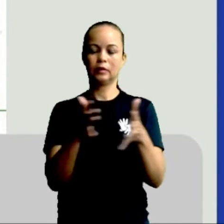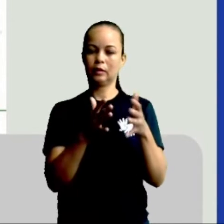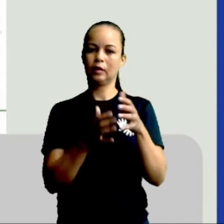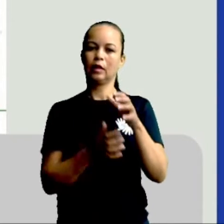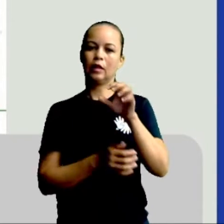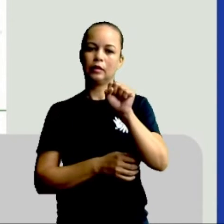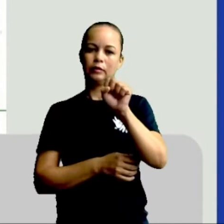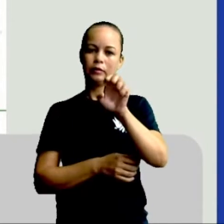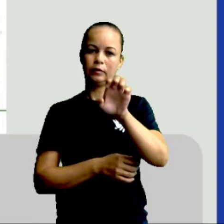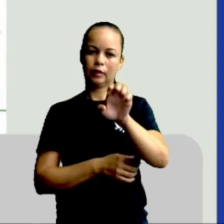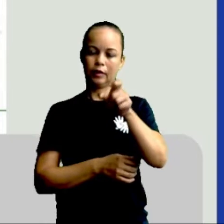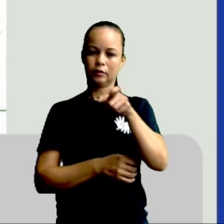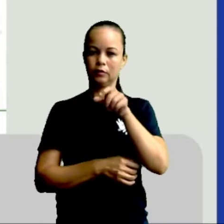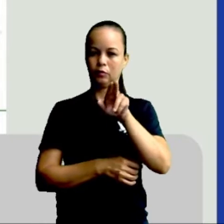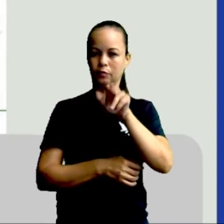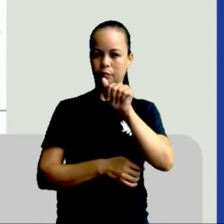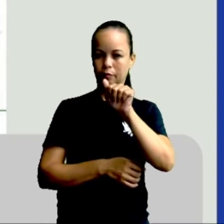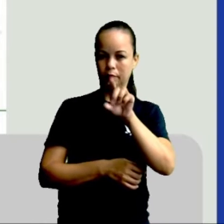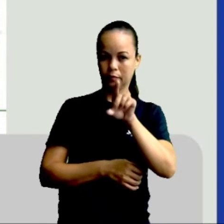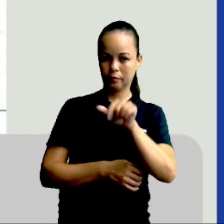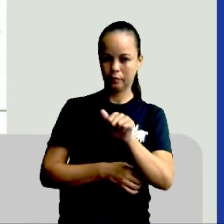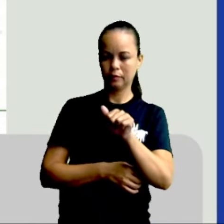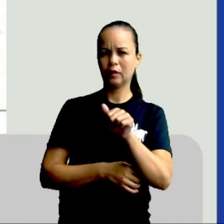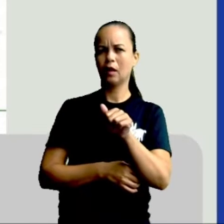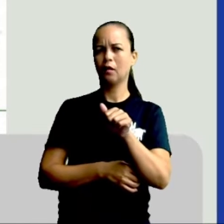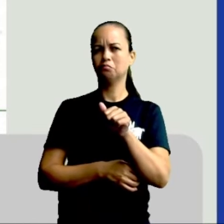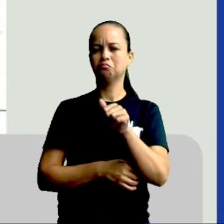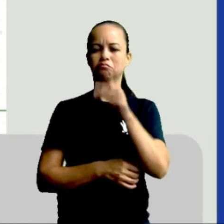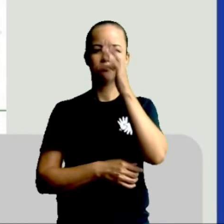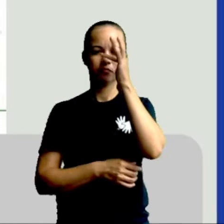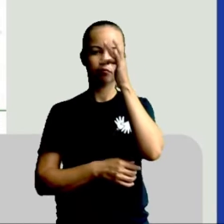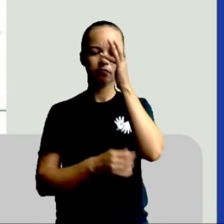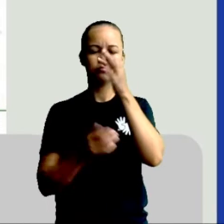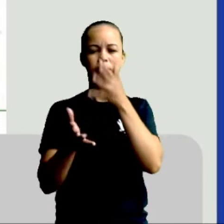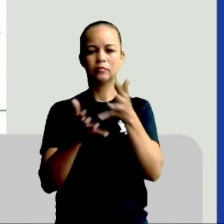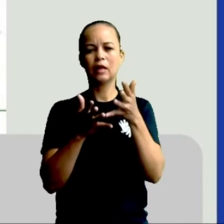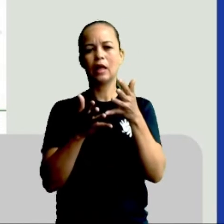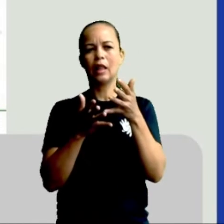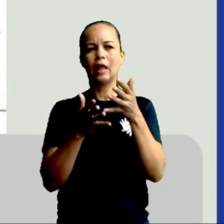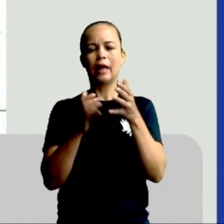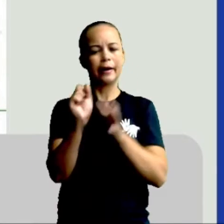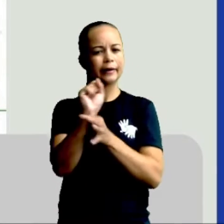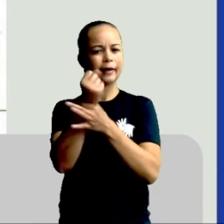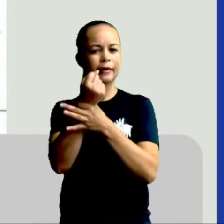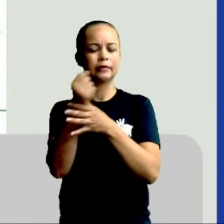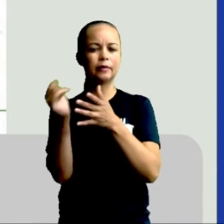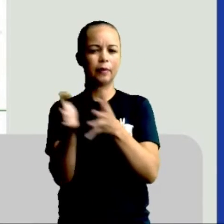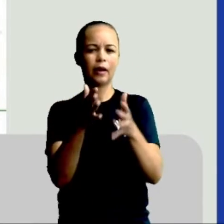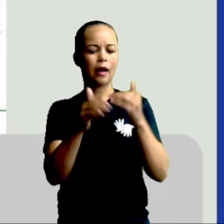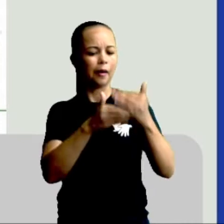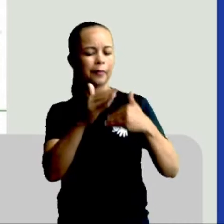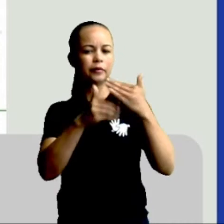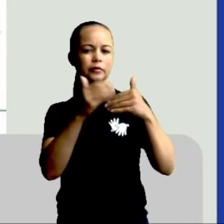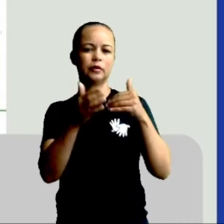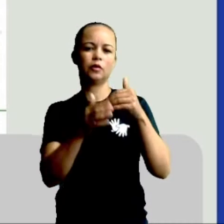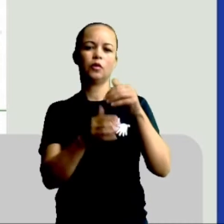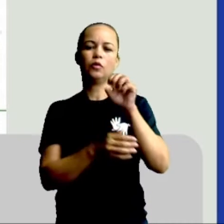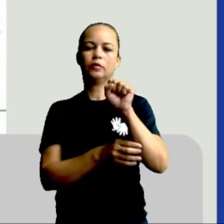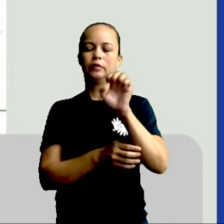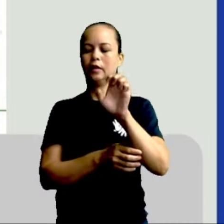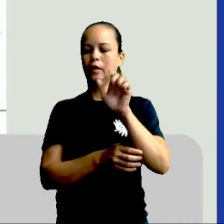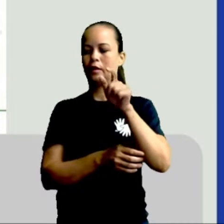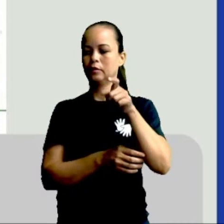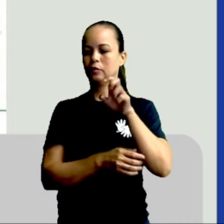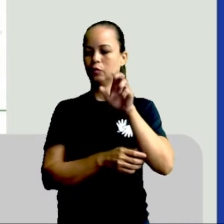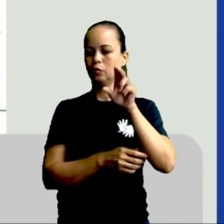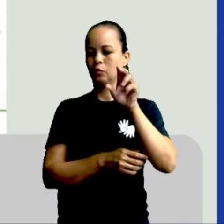sexuada. Então a flor, gente, é uma estrutura que você pode dizer que é garantidora para a reprodução sexuada. Por quê, gente? A planta com